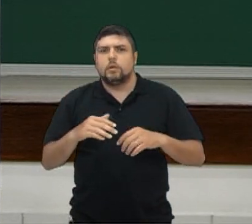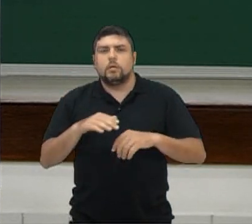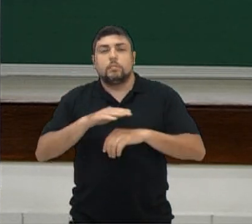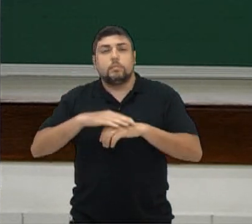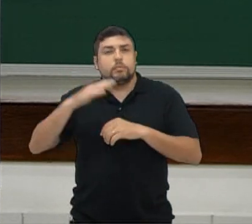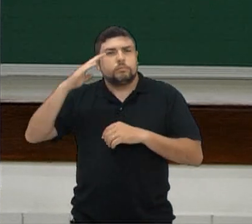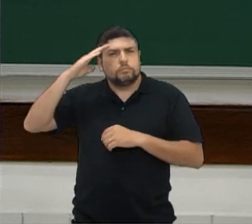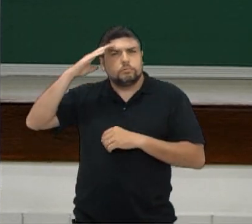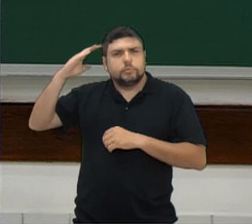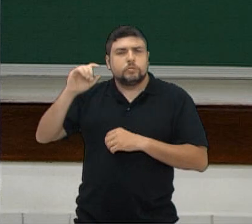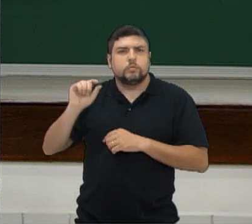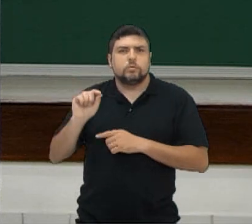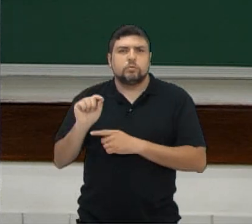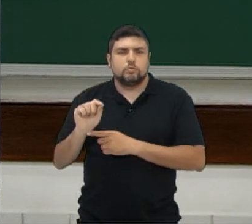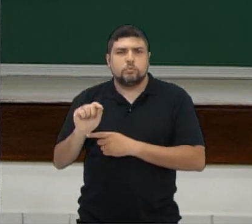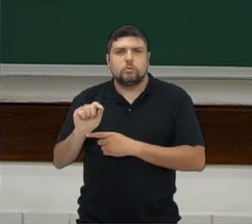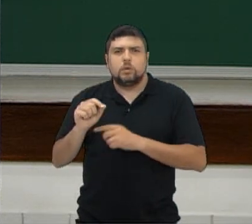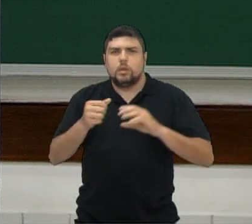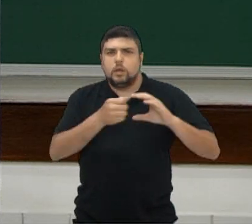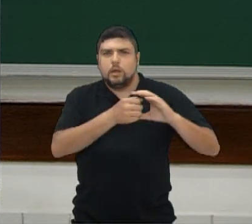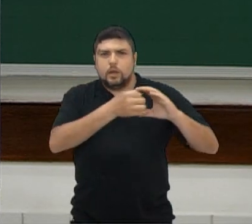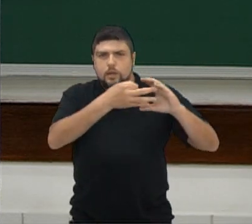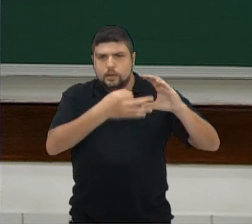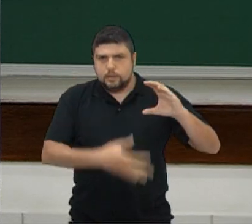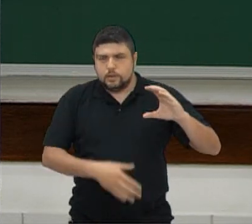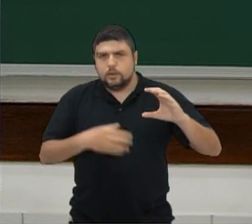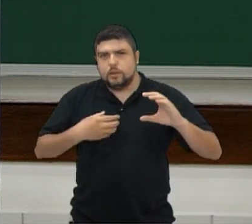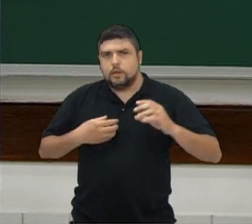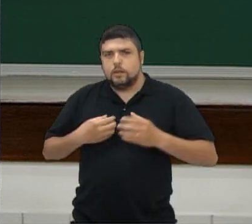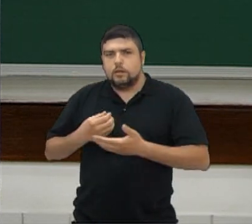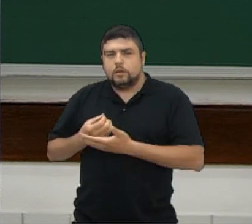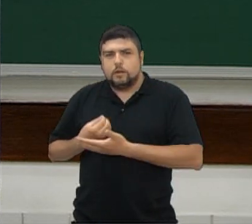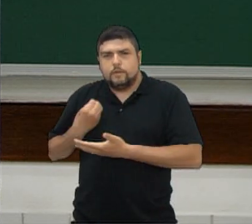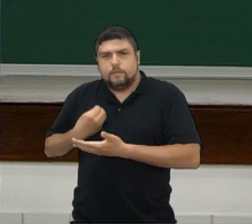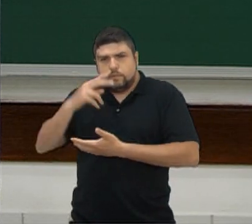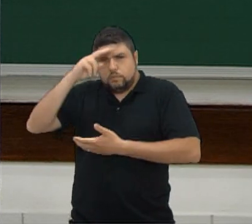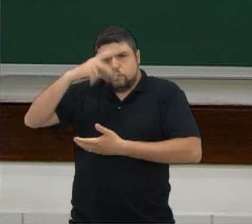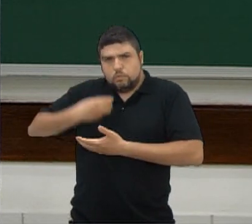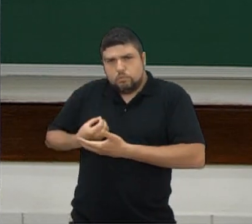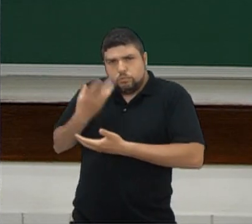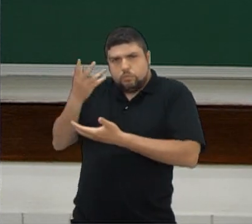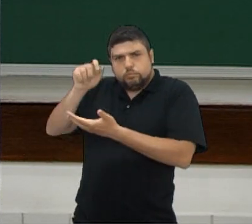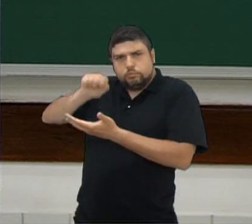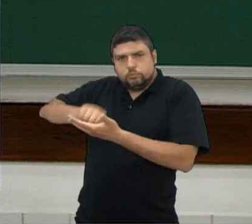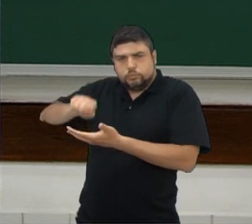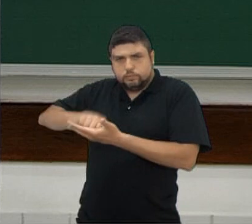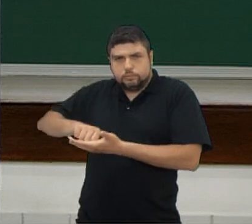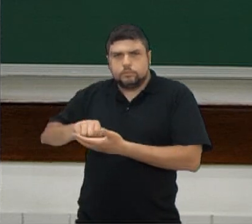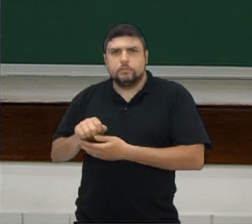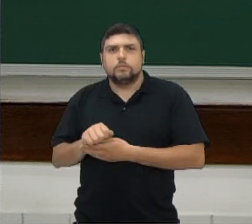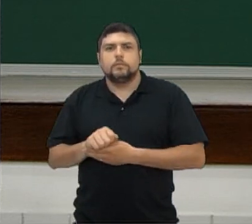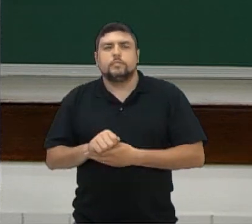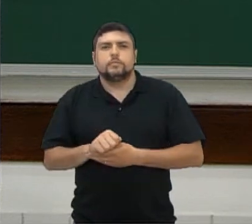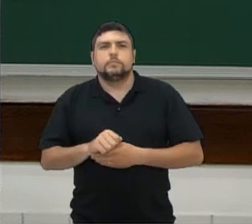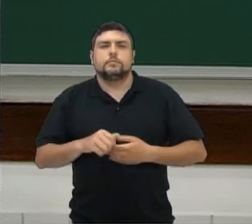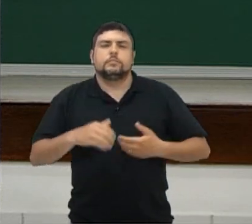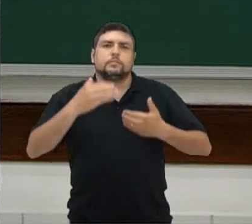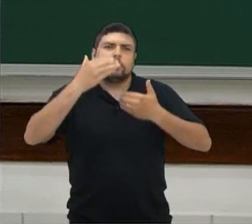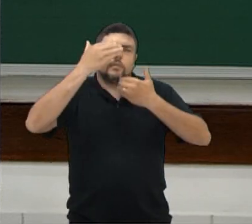prioridade, estudamos as características da biografia e da autobiografia, né? Então eu agradeço aí